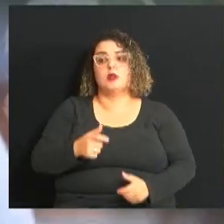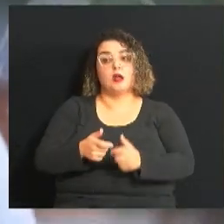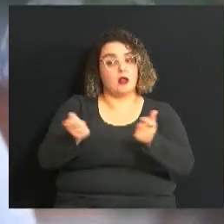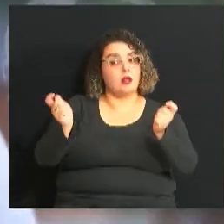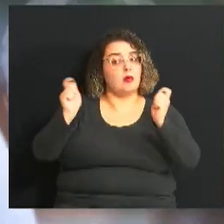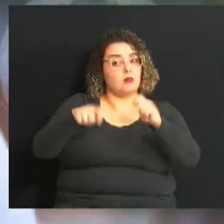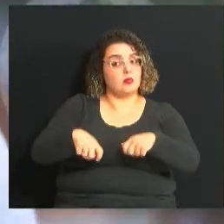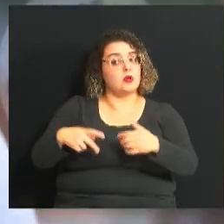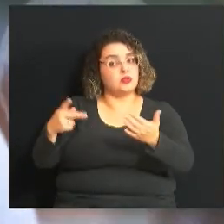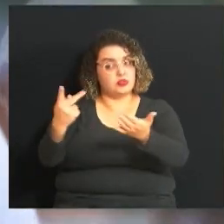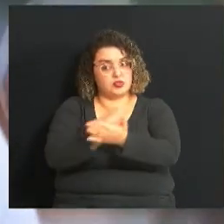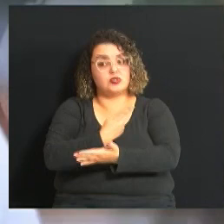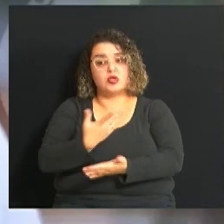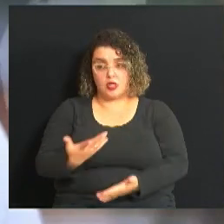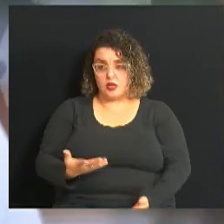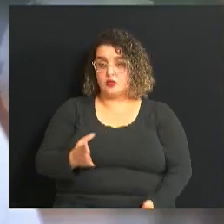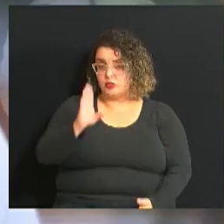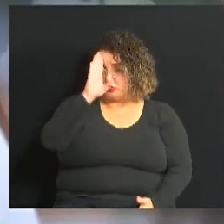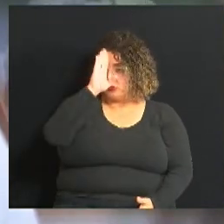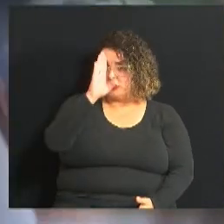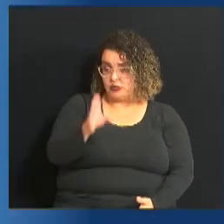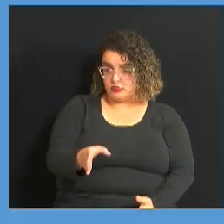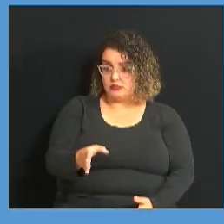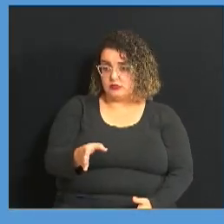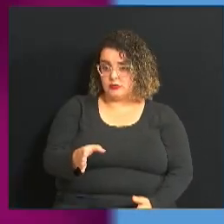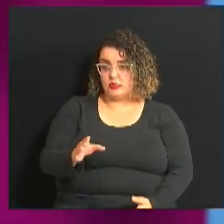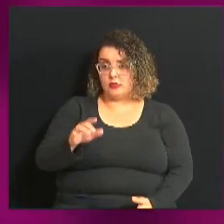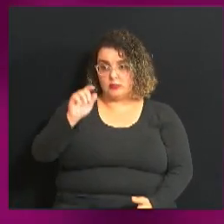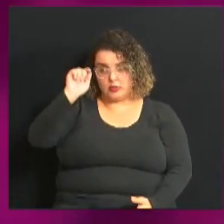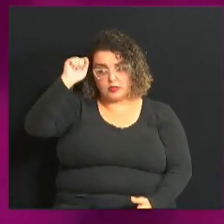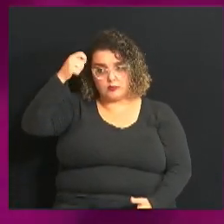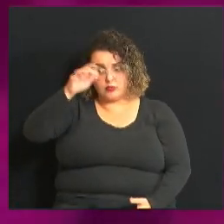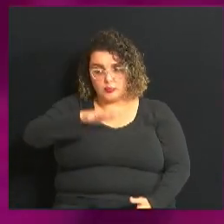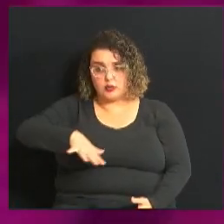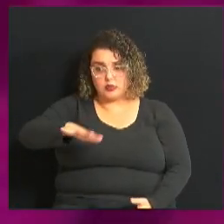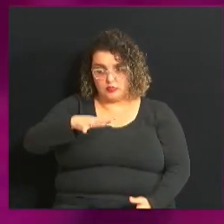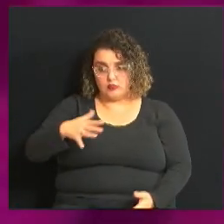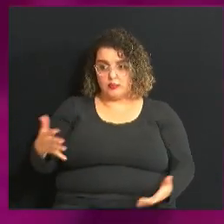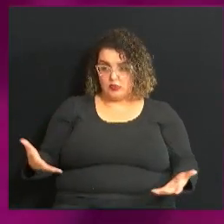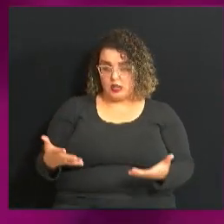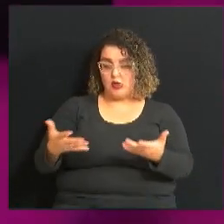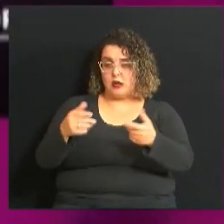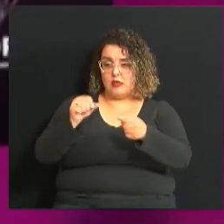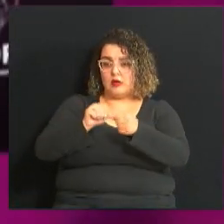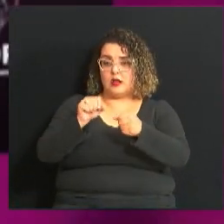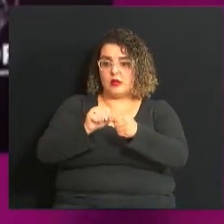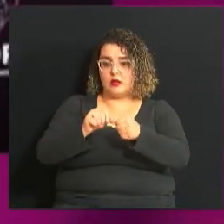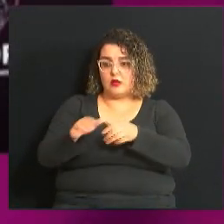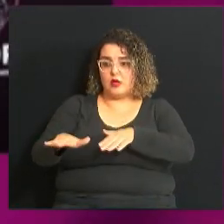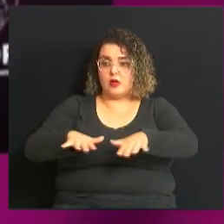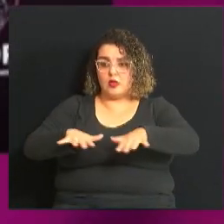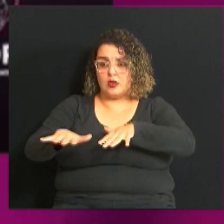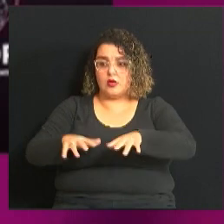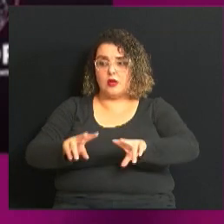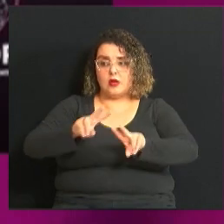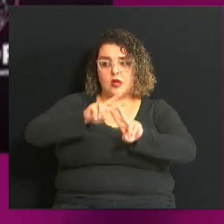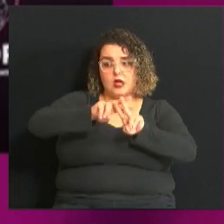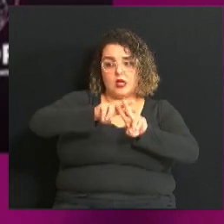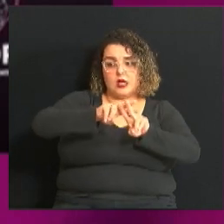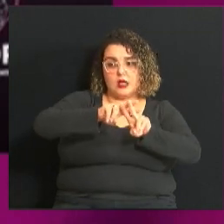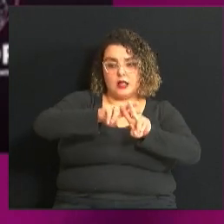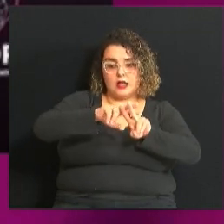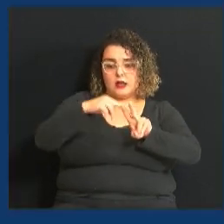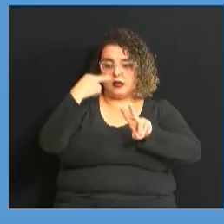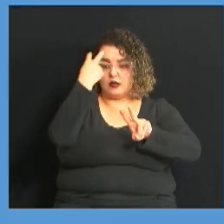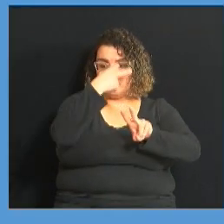de erros principalmente para a população negra a iniciativa faz parte do movimento hashtag sai da